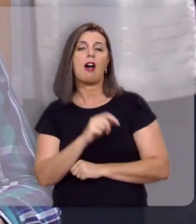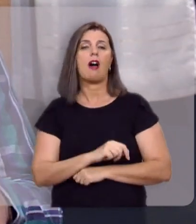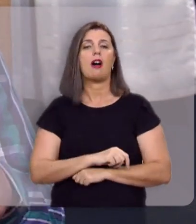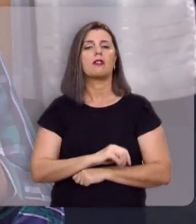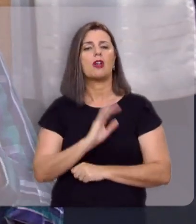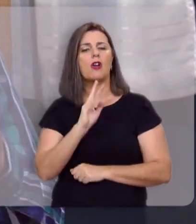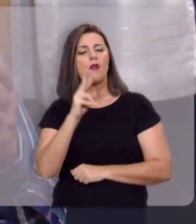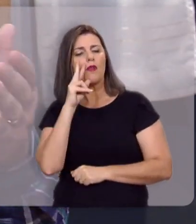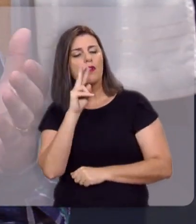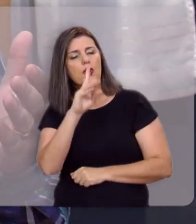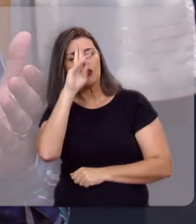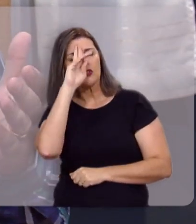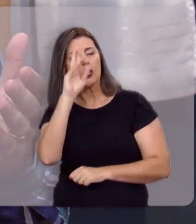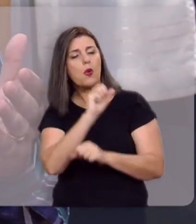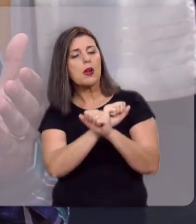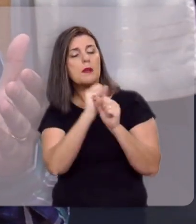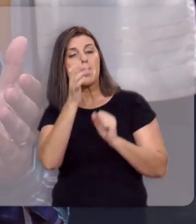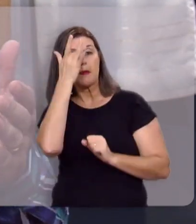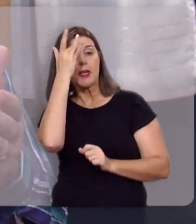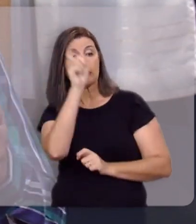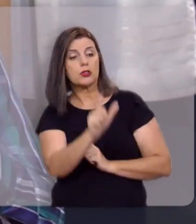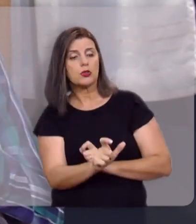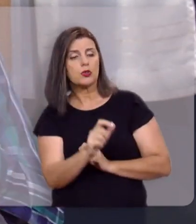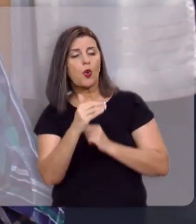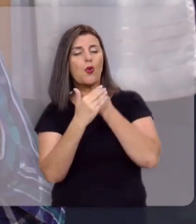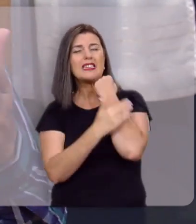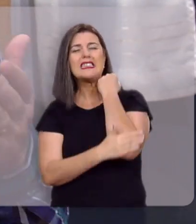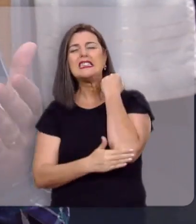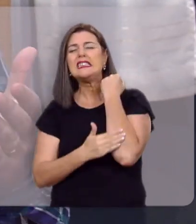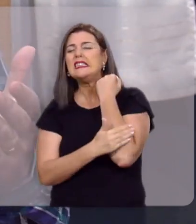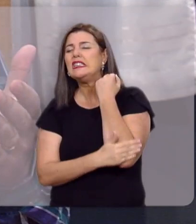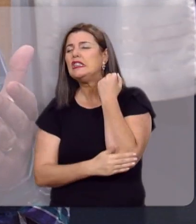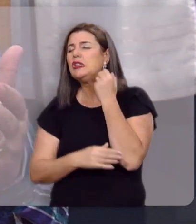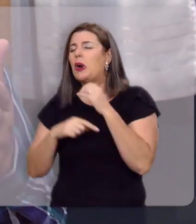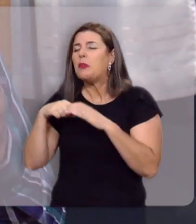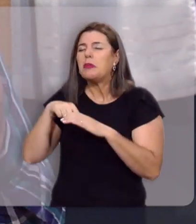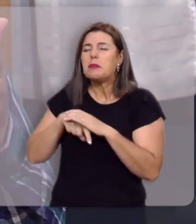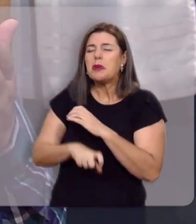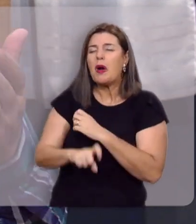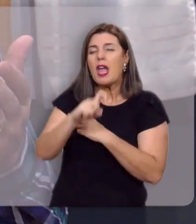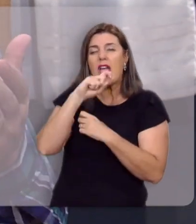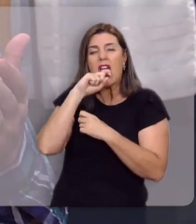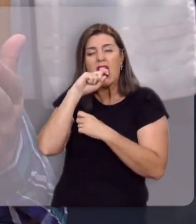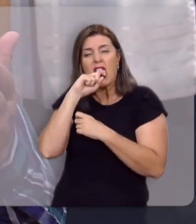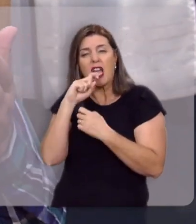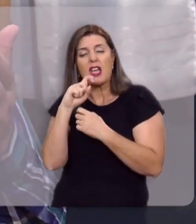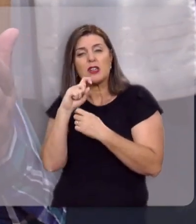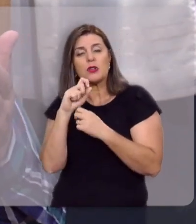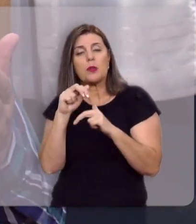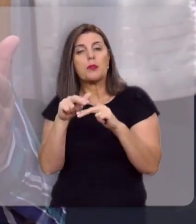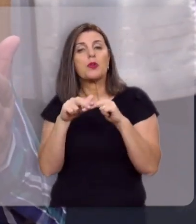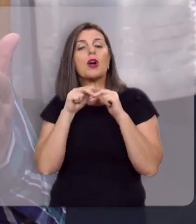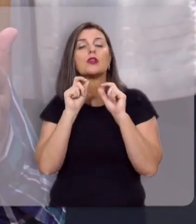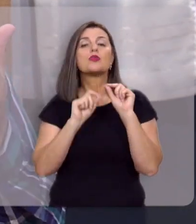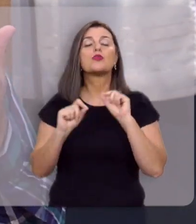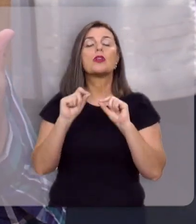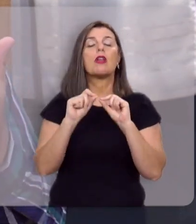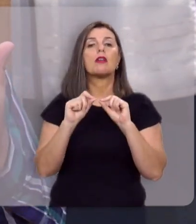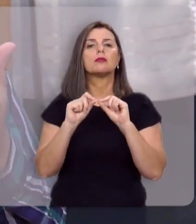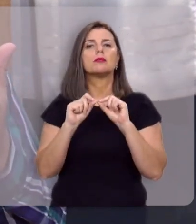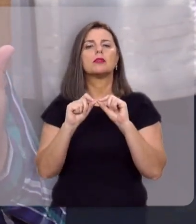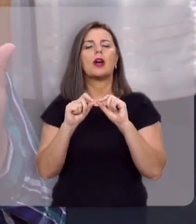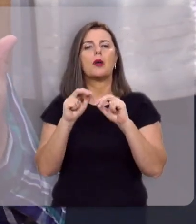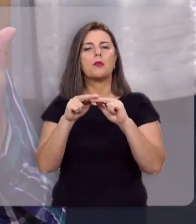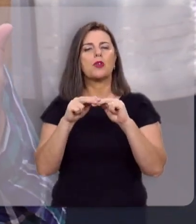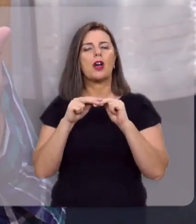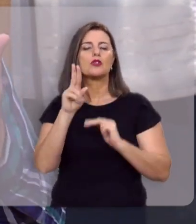cigarro. Uma vez eu vi o Senhor libertar uma pessoa de um ciúmes doentio, de inveja, tudo com a